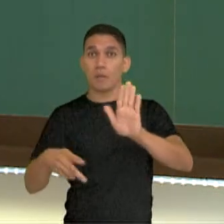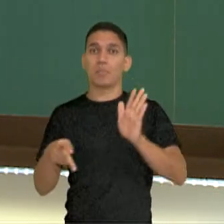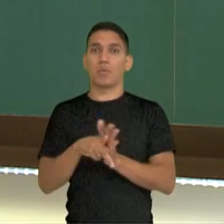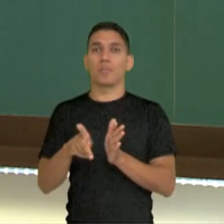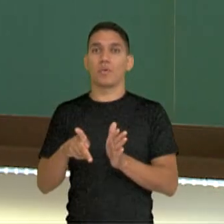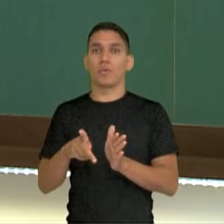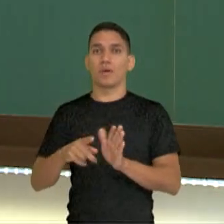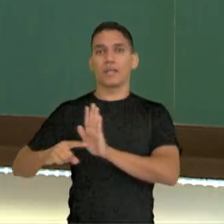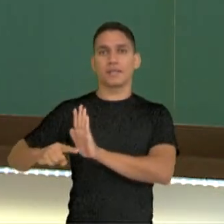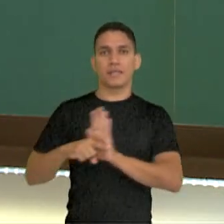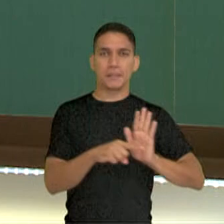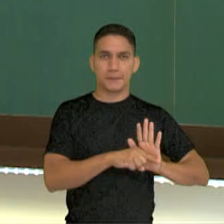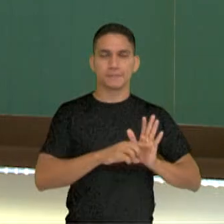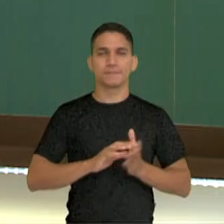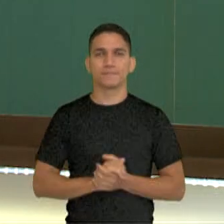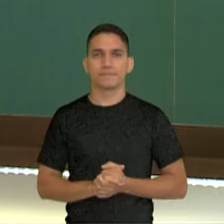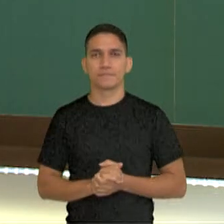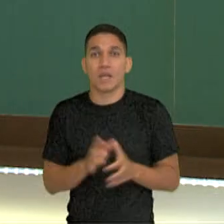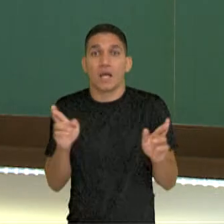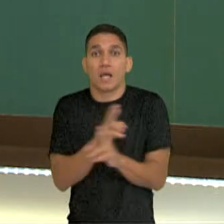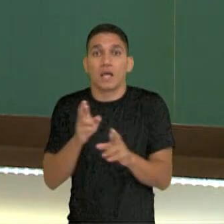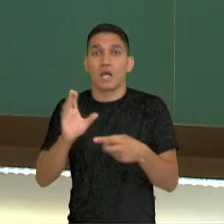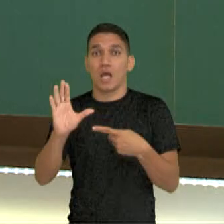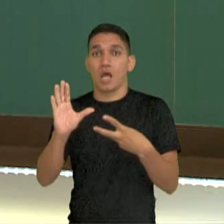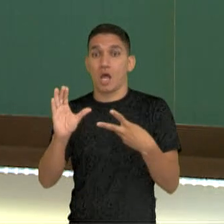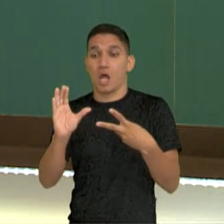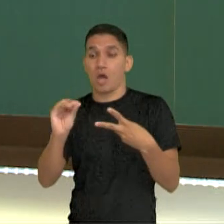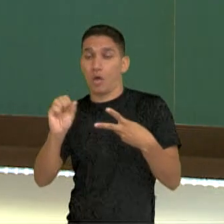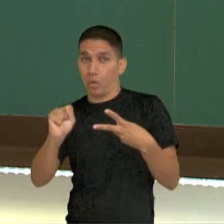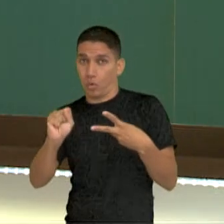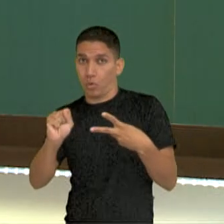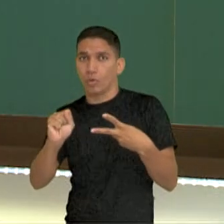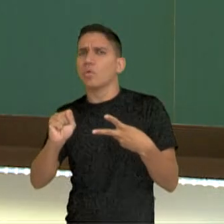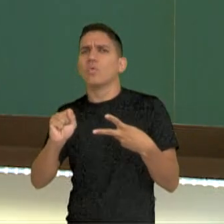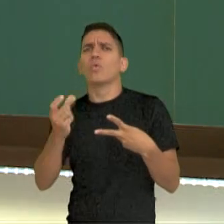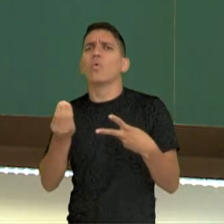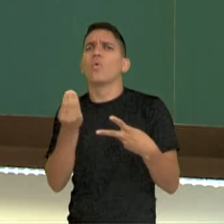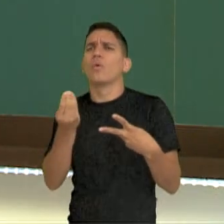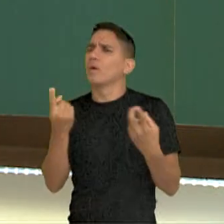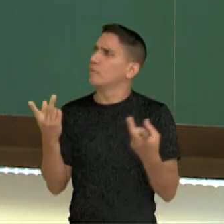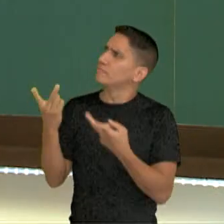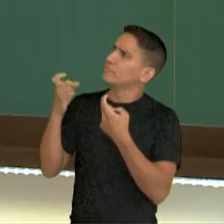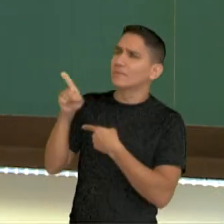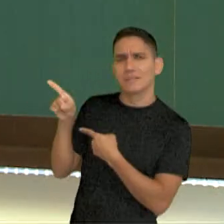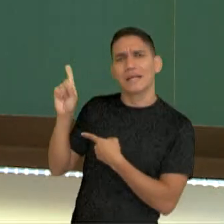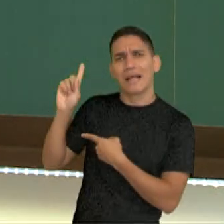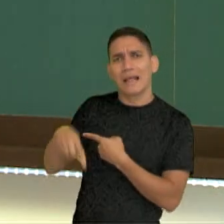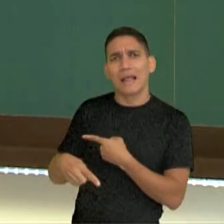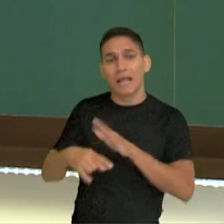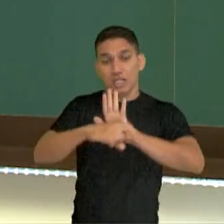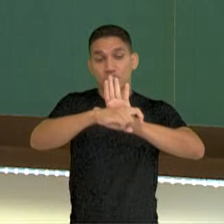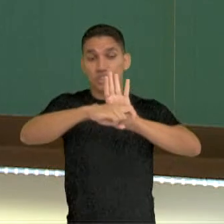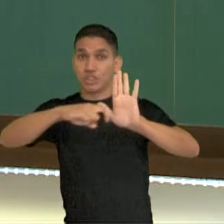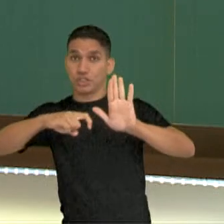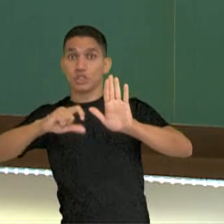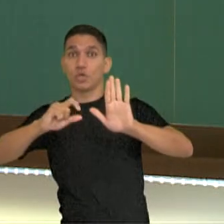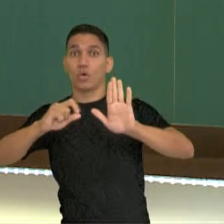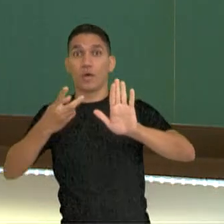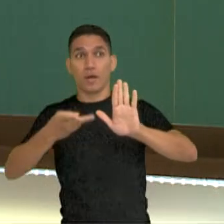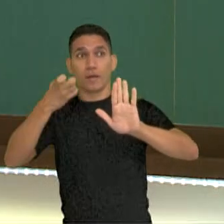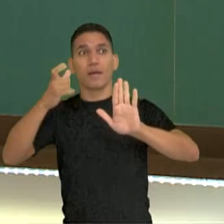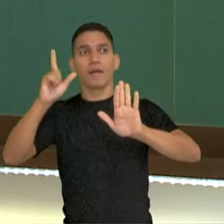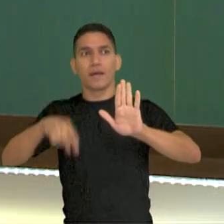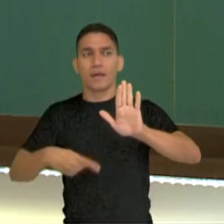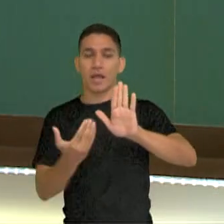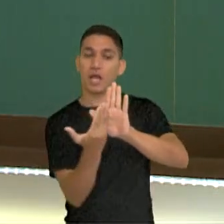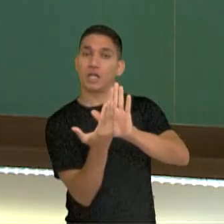ângulos negativos. Com relação ao cosseno, como eu olho para o cosseno sobre o eixo X, os